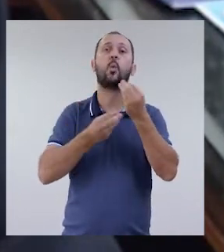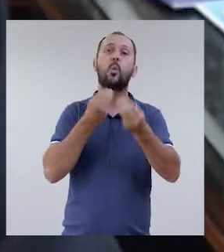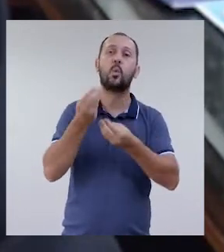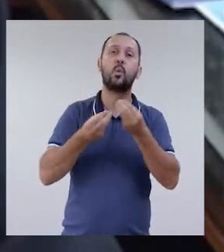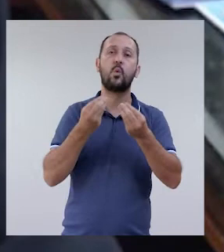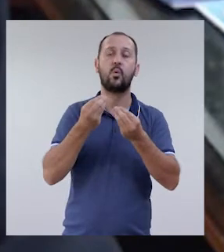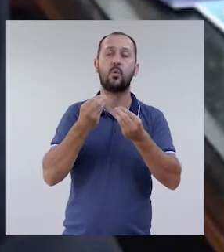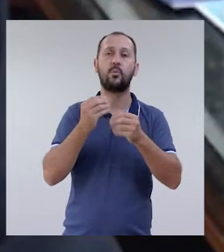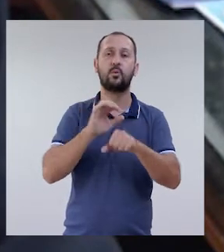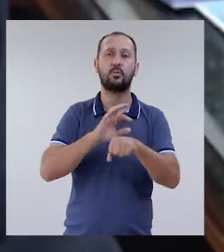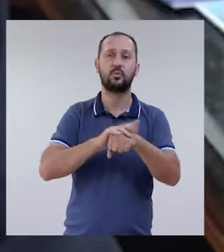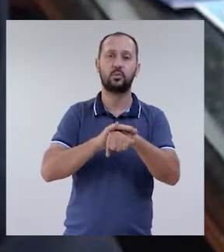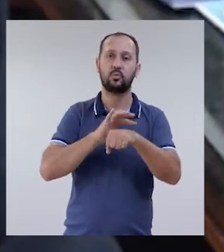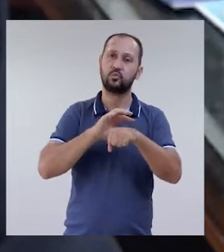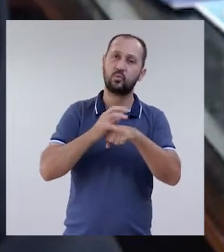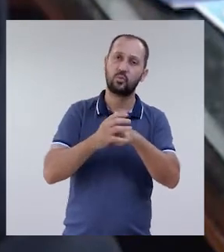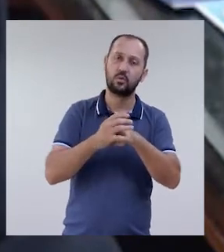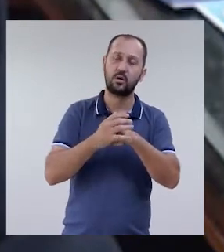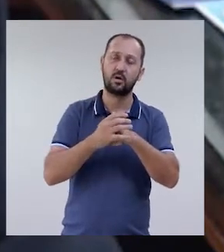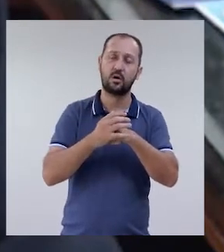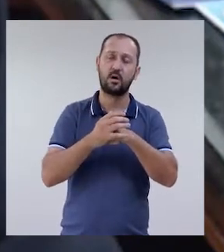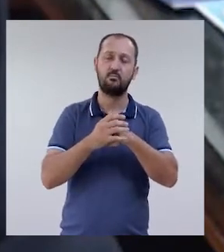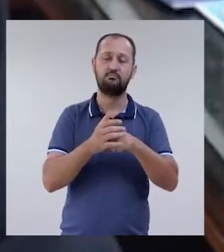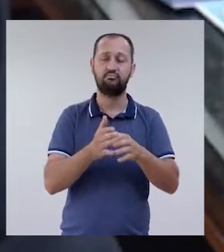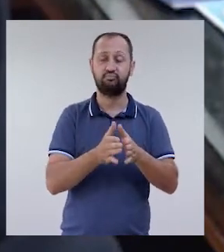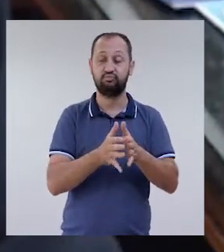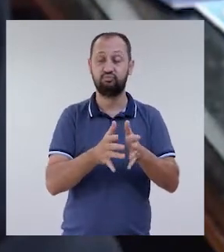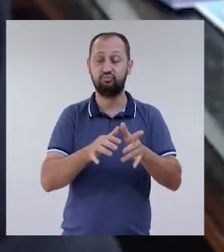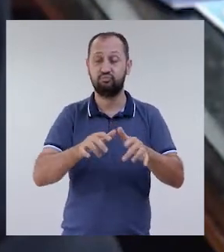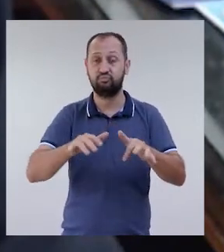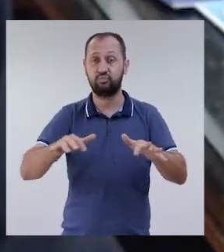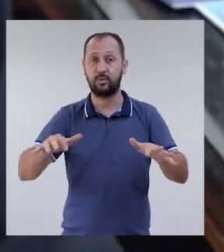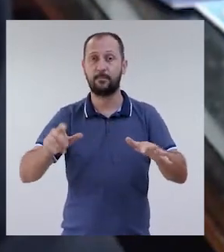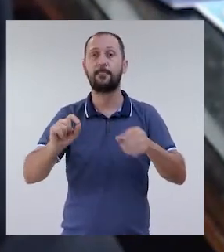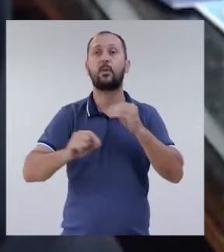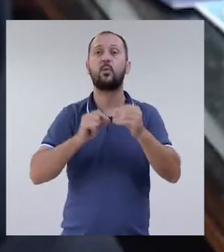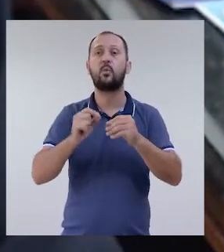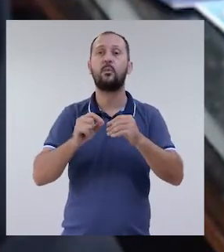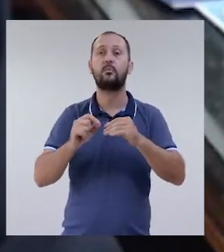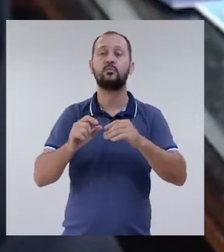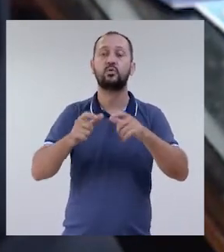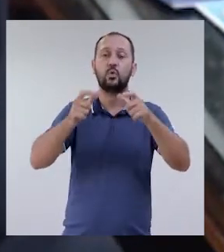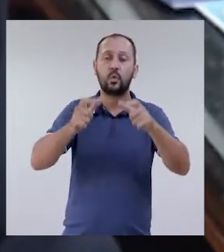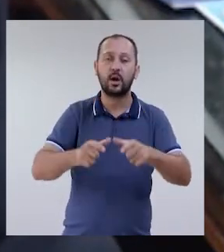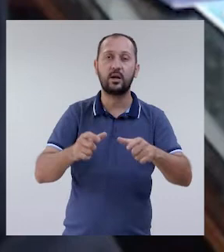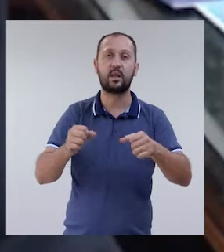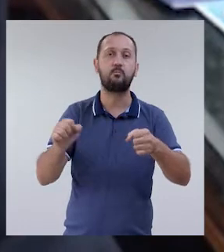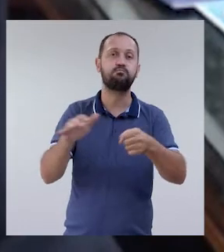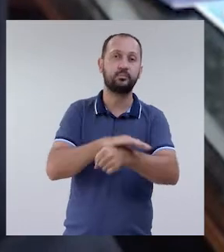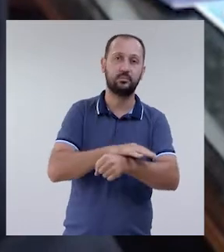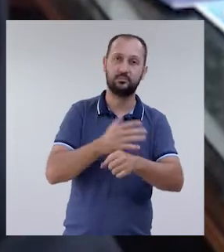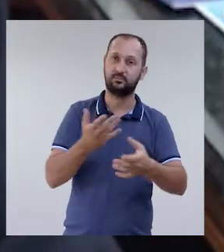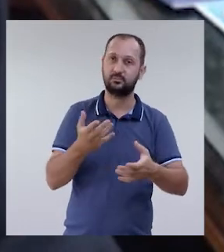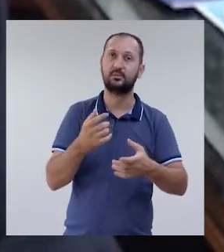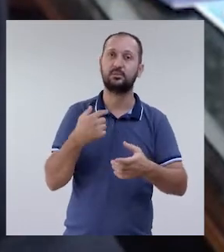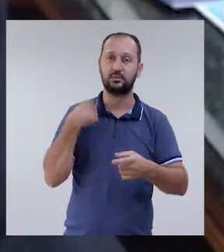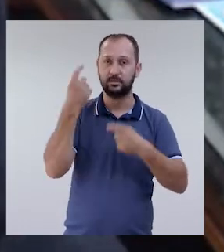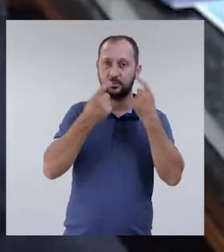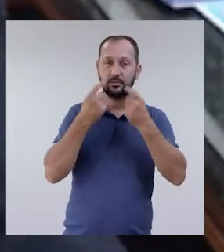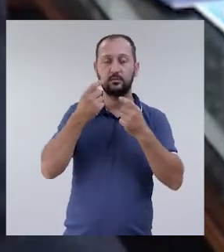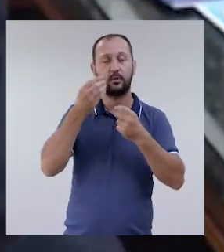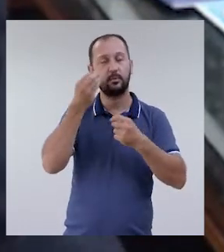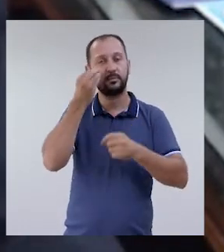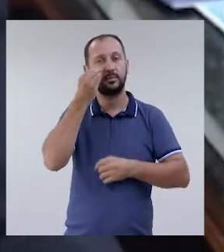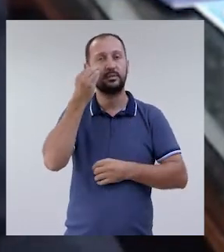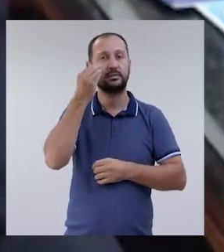com a evolução da pandemia, né? A questão da lotação dos hospitais, né? E com isso